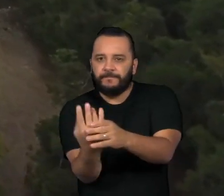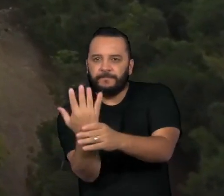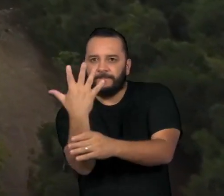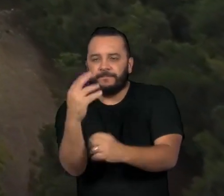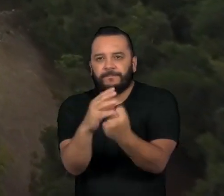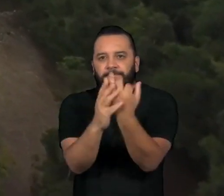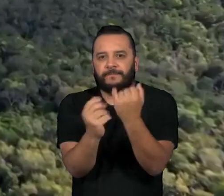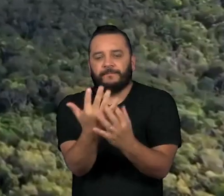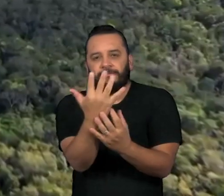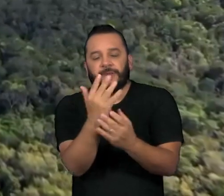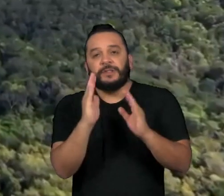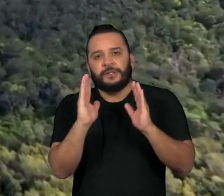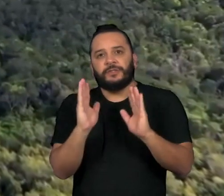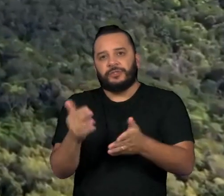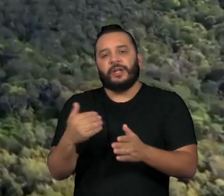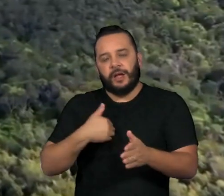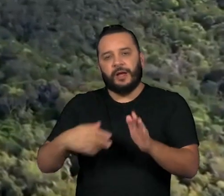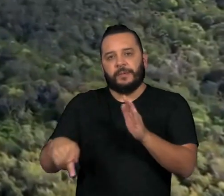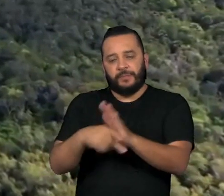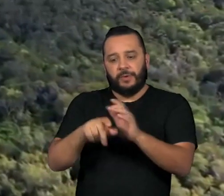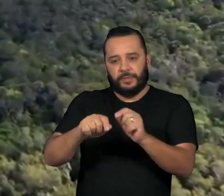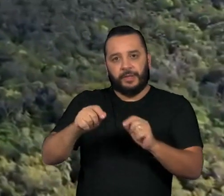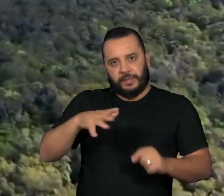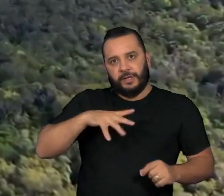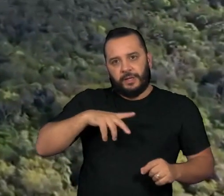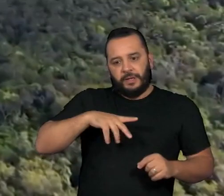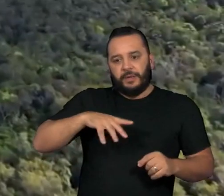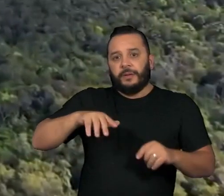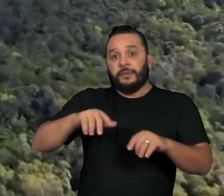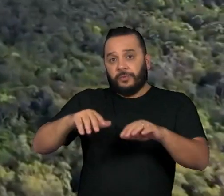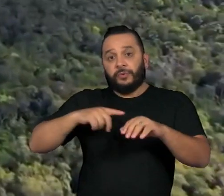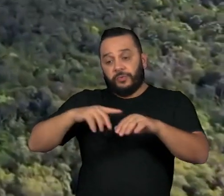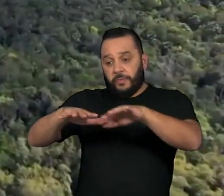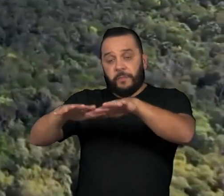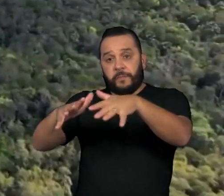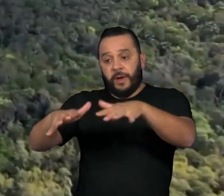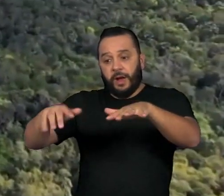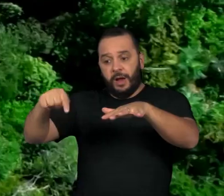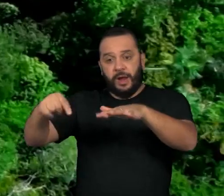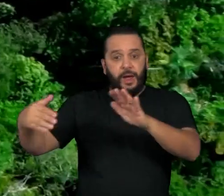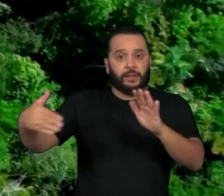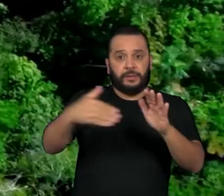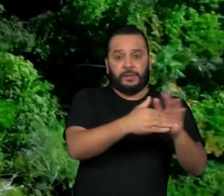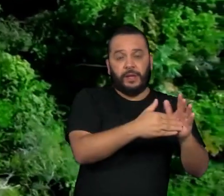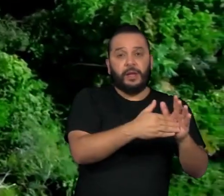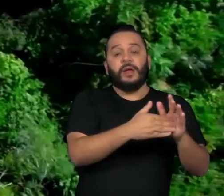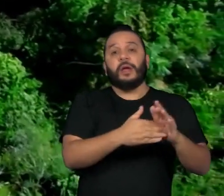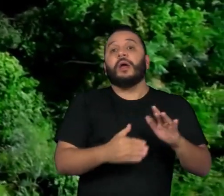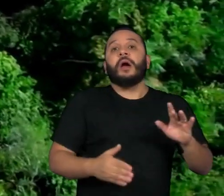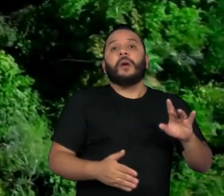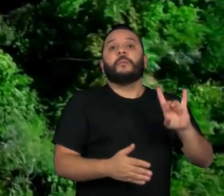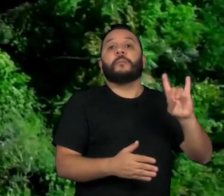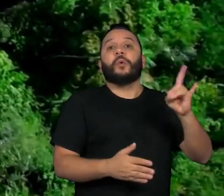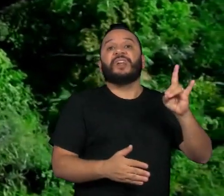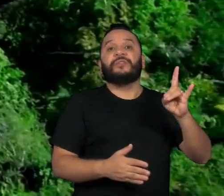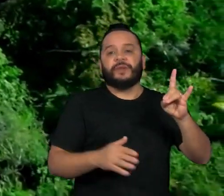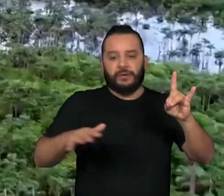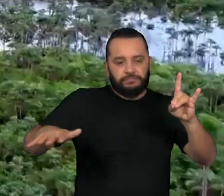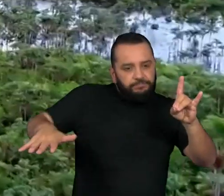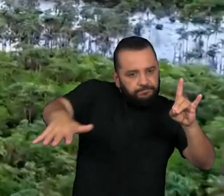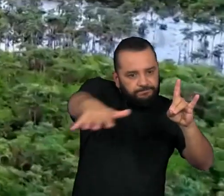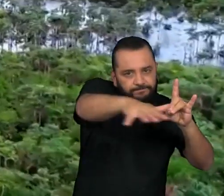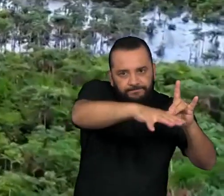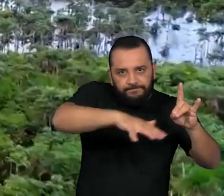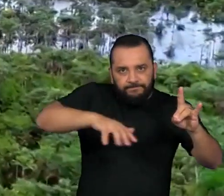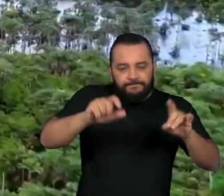Atlântico à Bolívia é a proposta do projeto que será apresentado pelo ambientalista Carlos Nobre na COP27. São